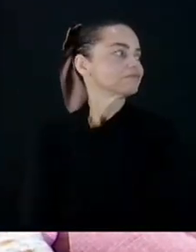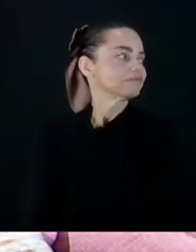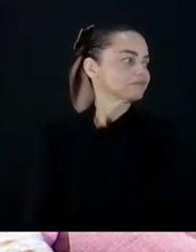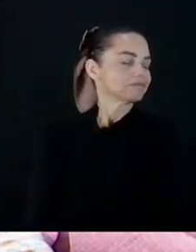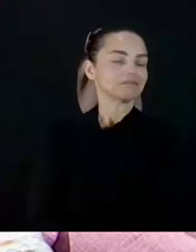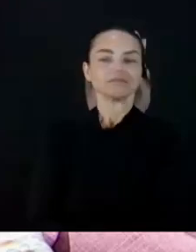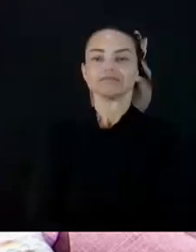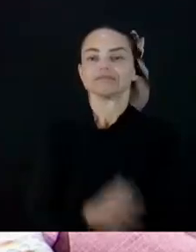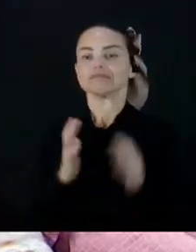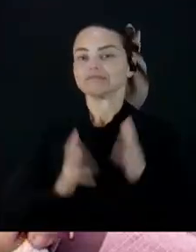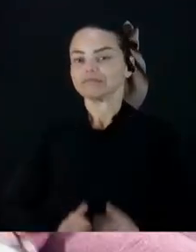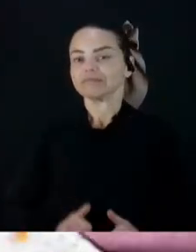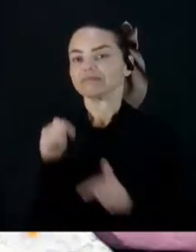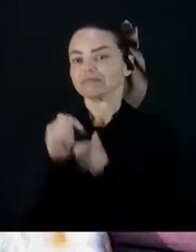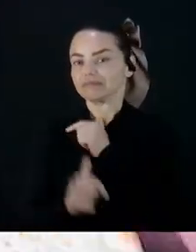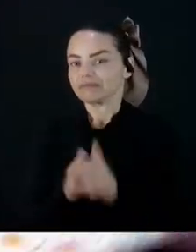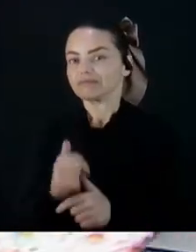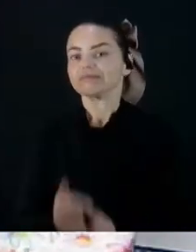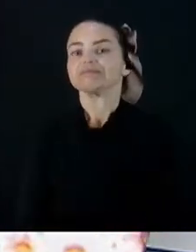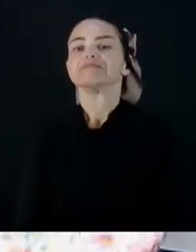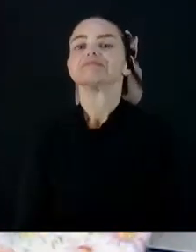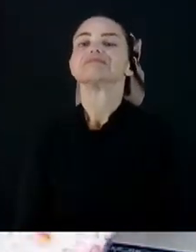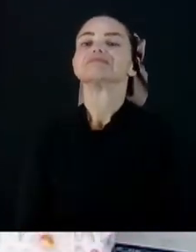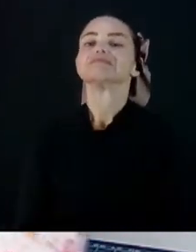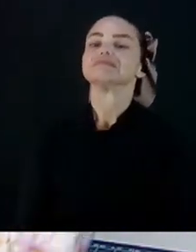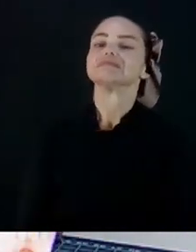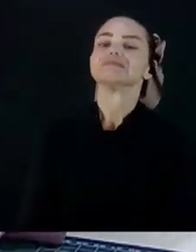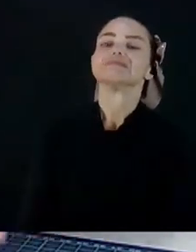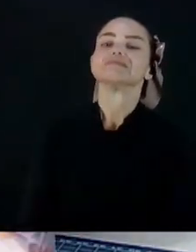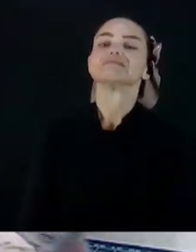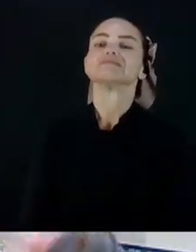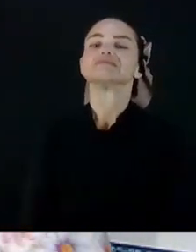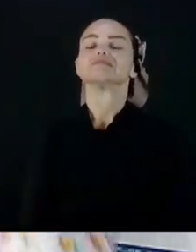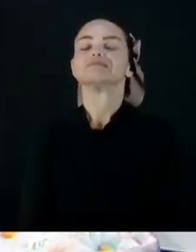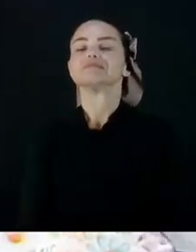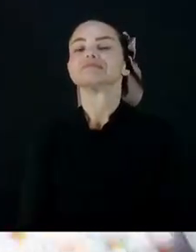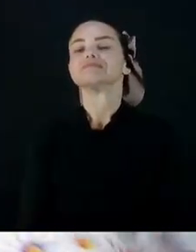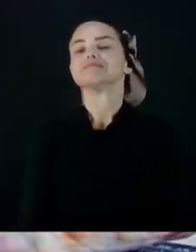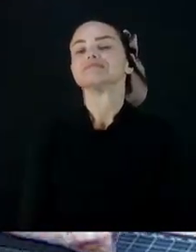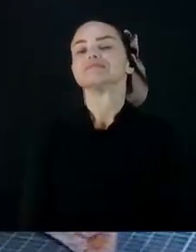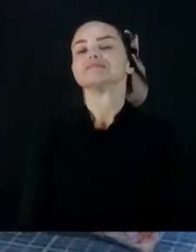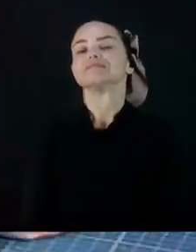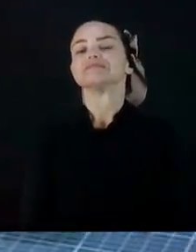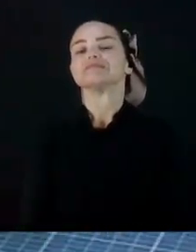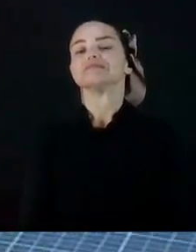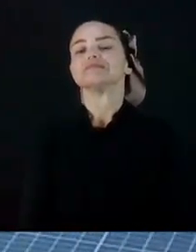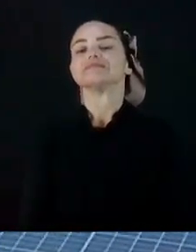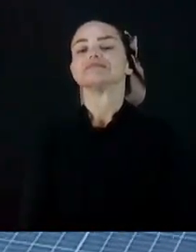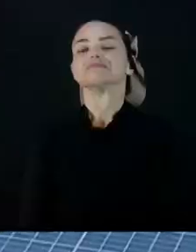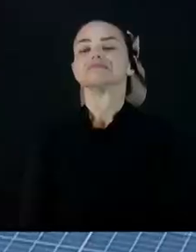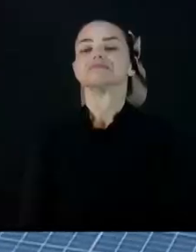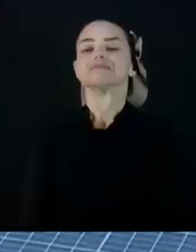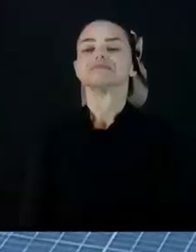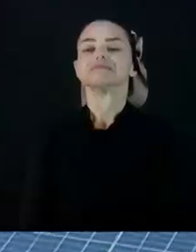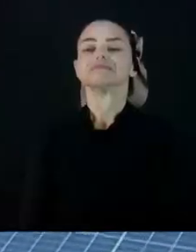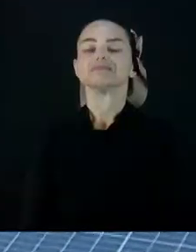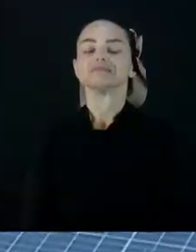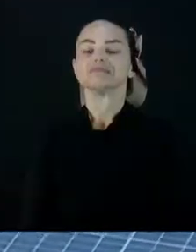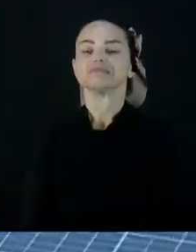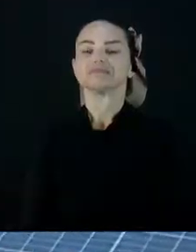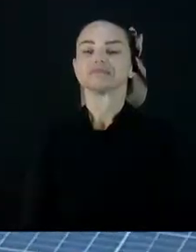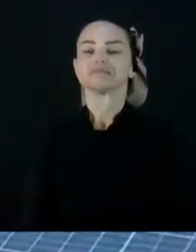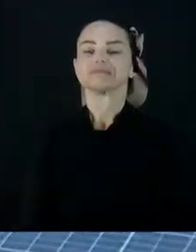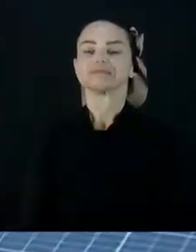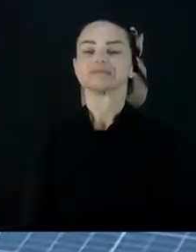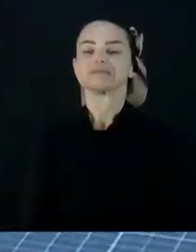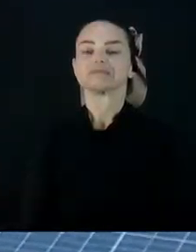vocês direitinho, né? Vamos colocar essa pecinha. Já pode colocar o forro pra dentro, né? Tudo lá pra dentro.